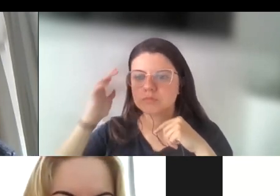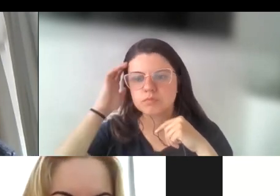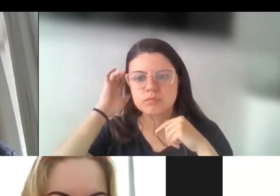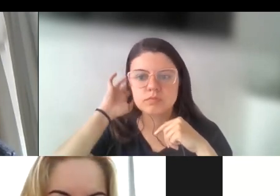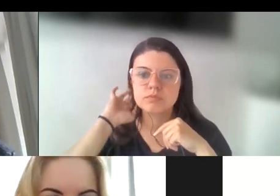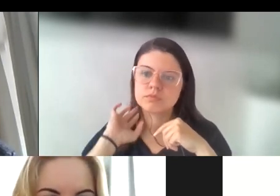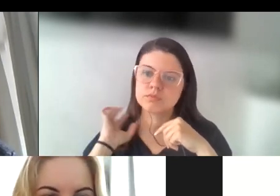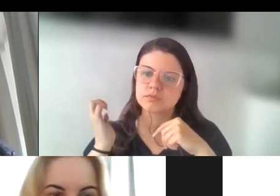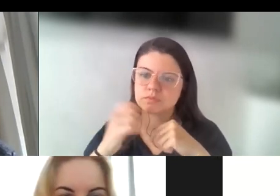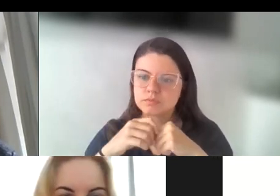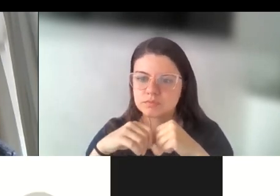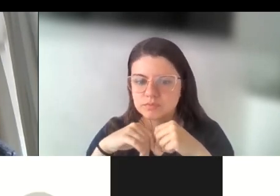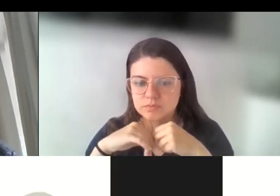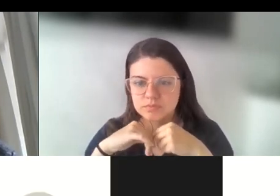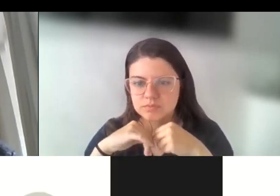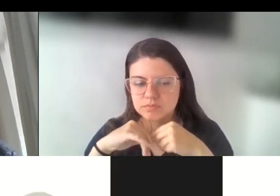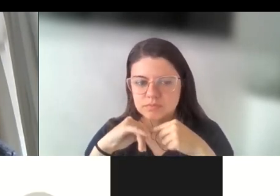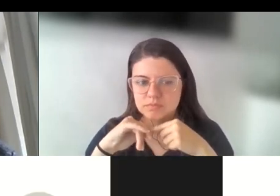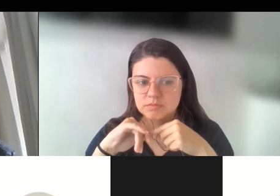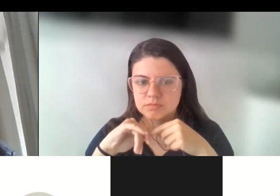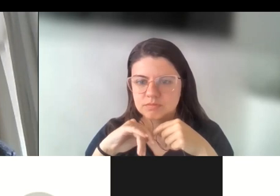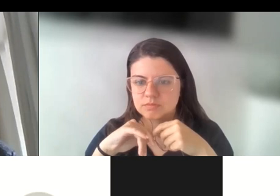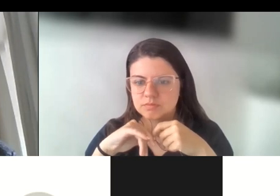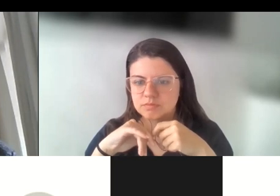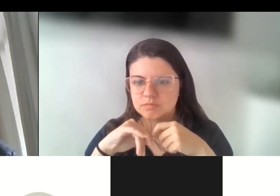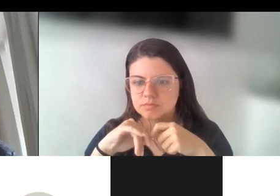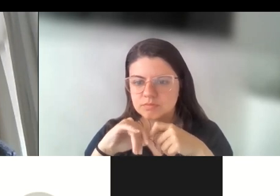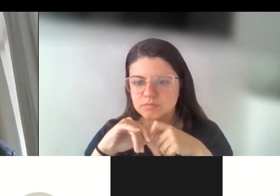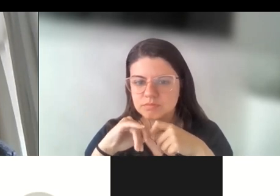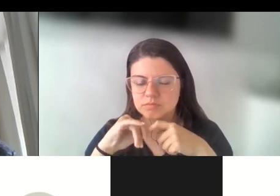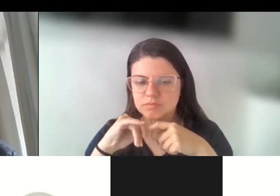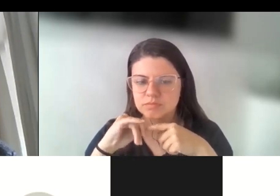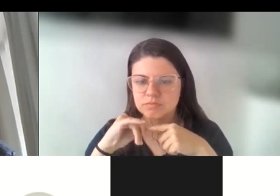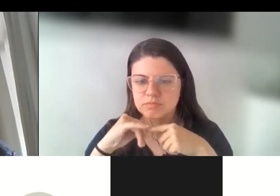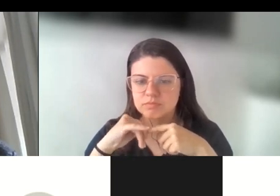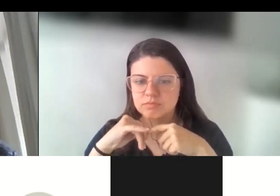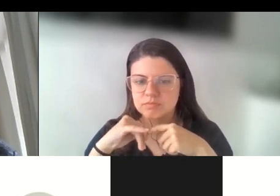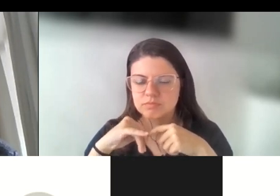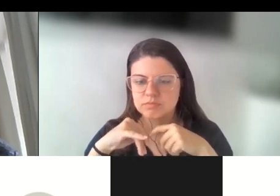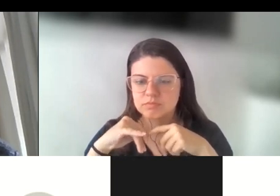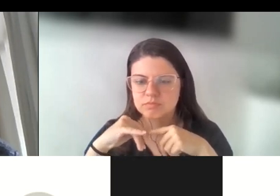nada funcionava, gente. Foi um aperto danado.